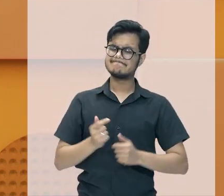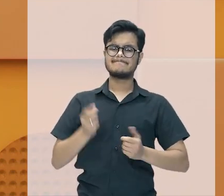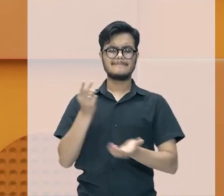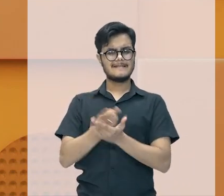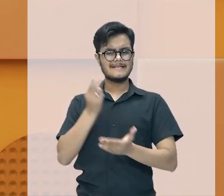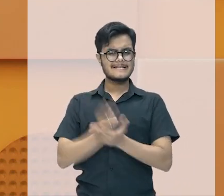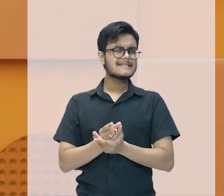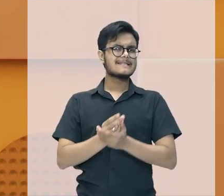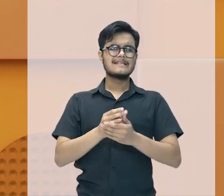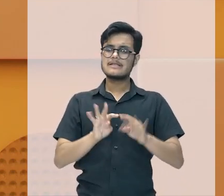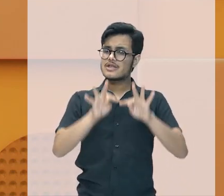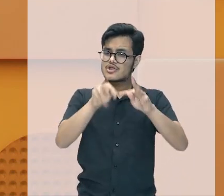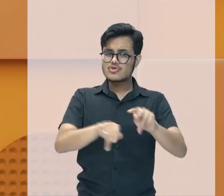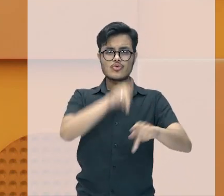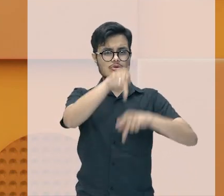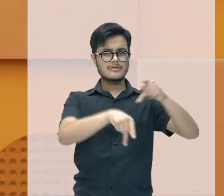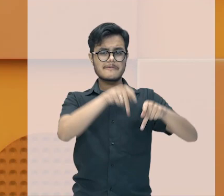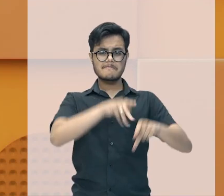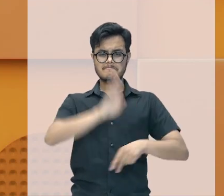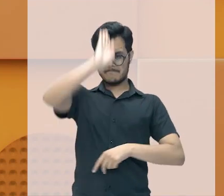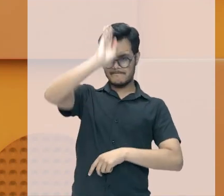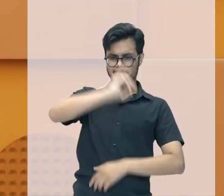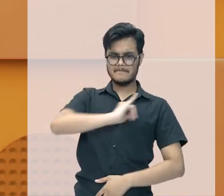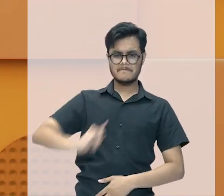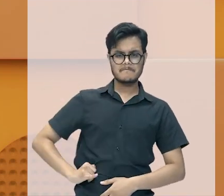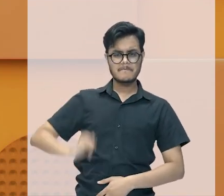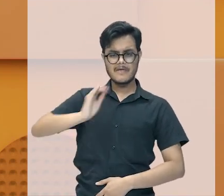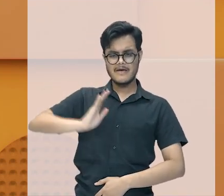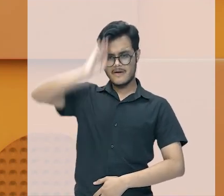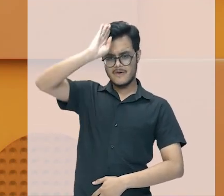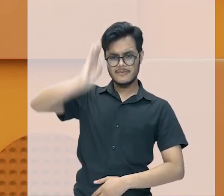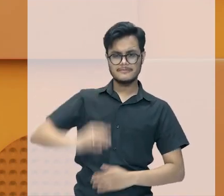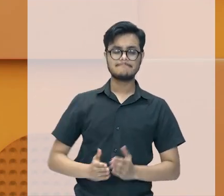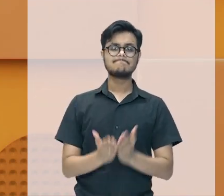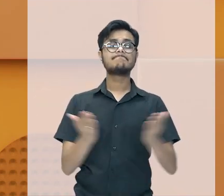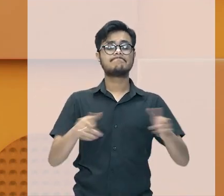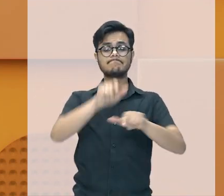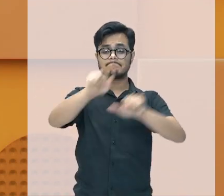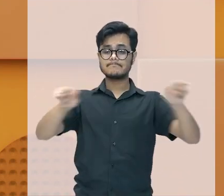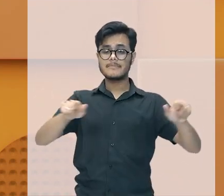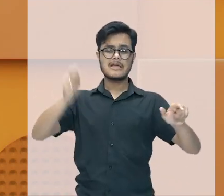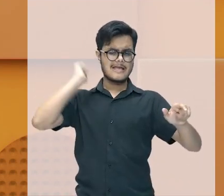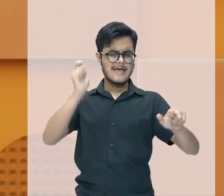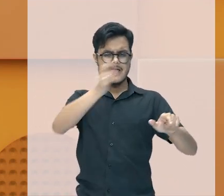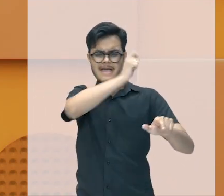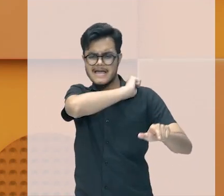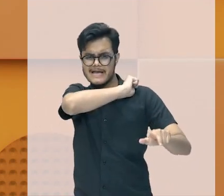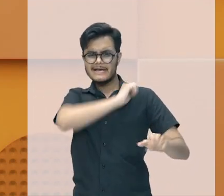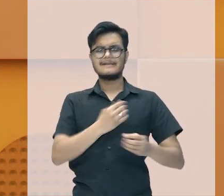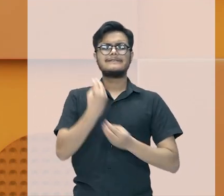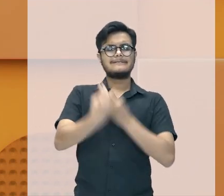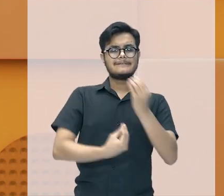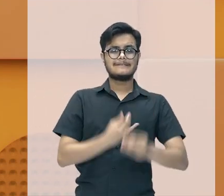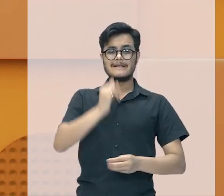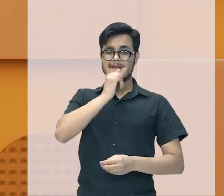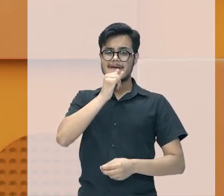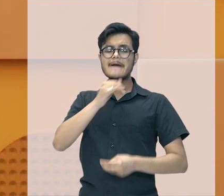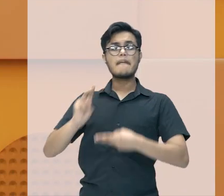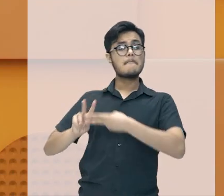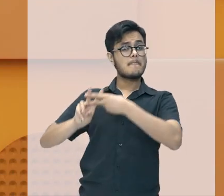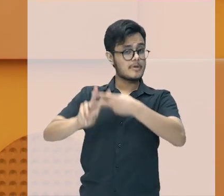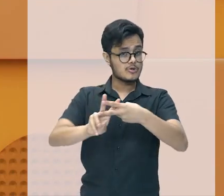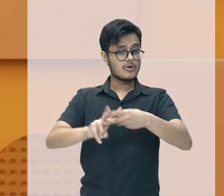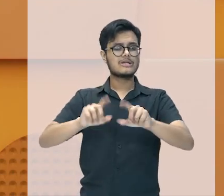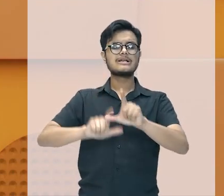mãos e as pés, então, desse Império Romano. No Império Romano, a maioria, então, dos escravizados era constituída de prisioneiros